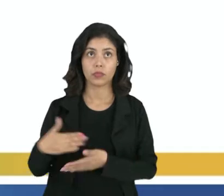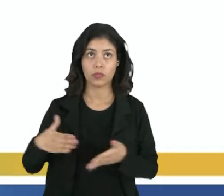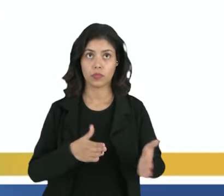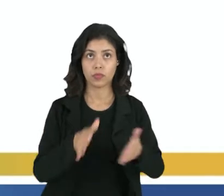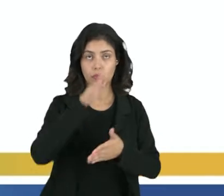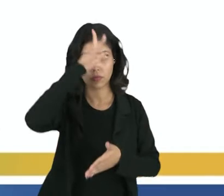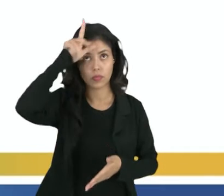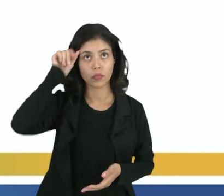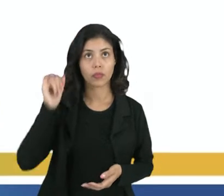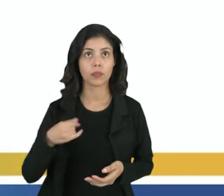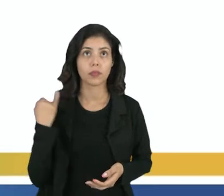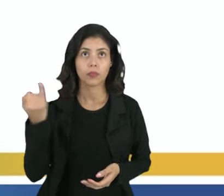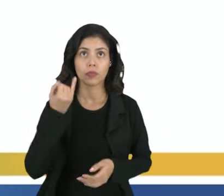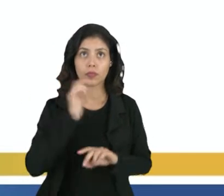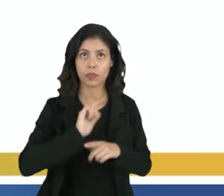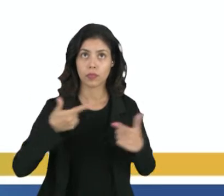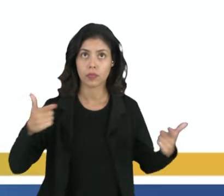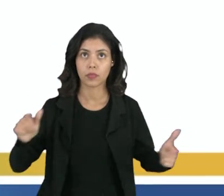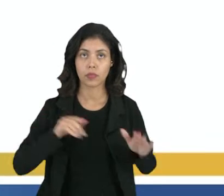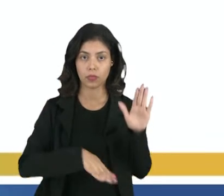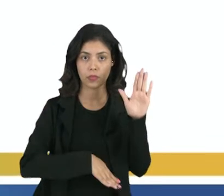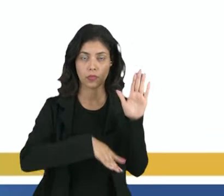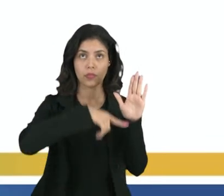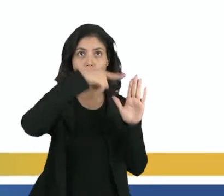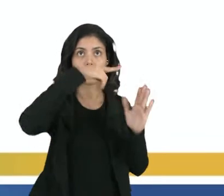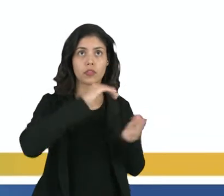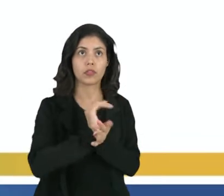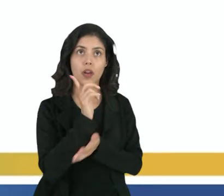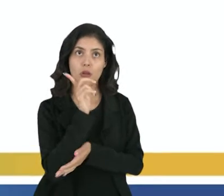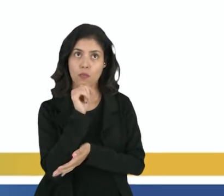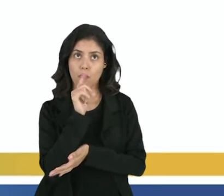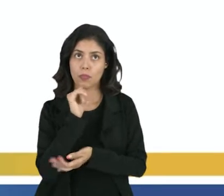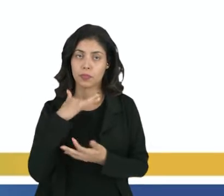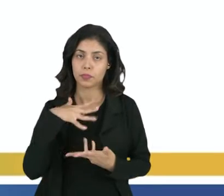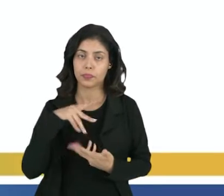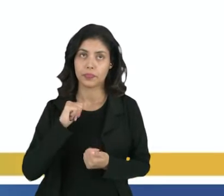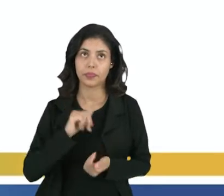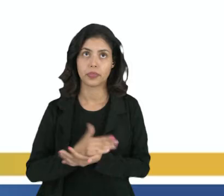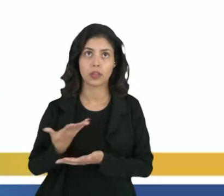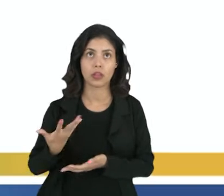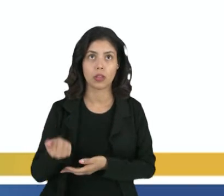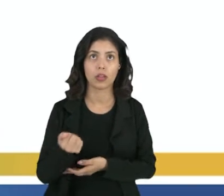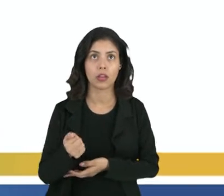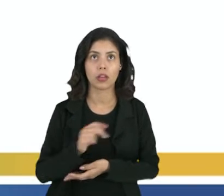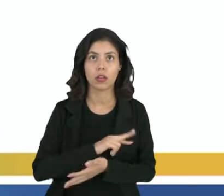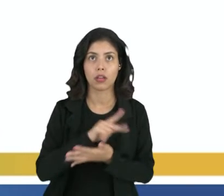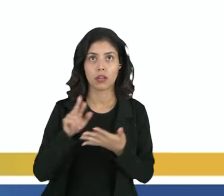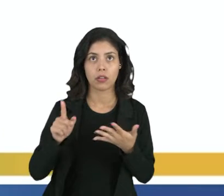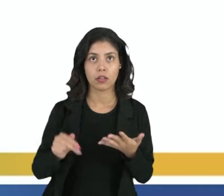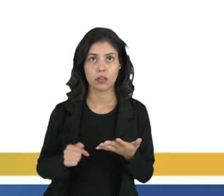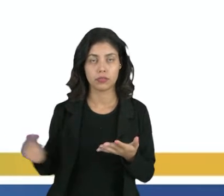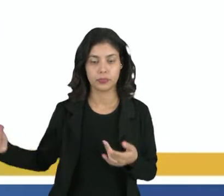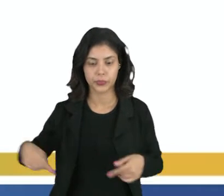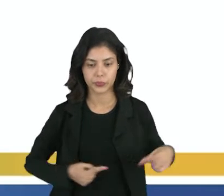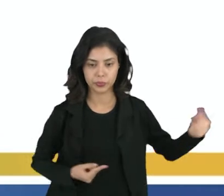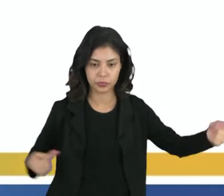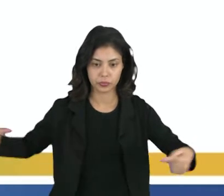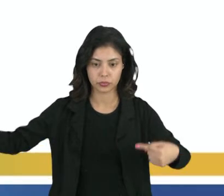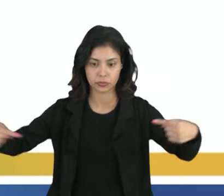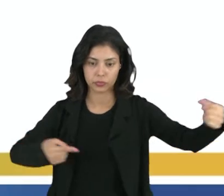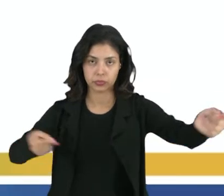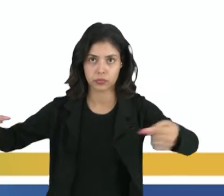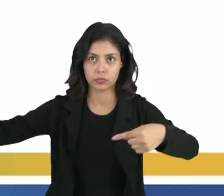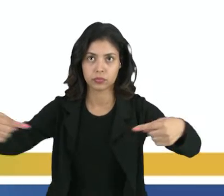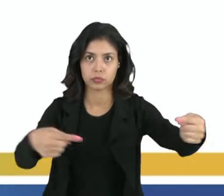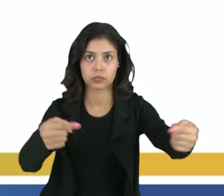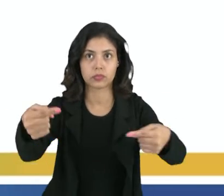rio Amazonas é o principal e maior em volume de água do mundo, recebendo vários afluentes. Então, aí mais